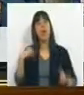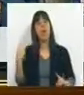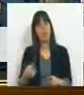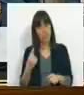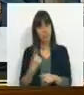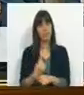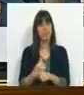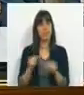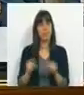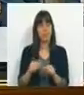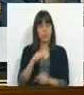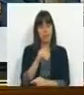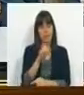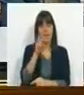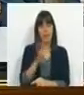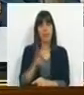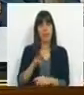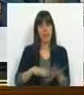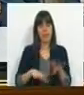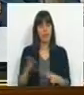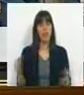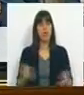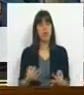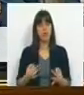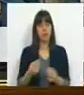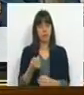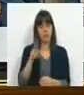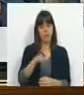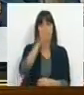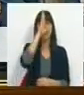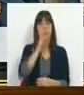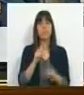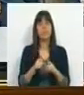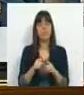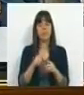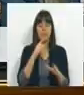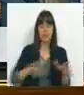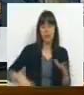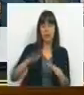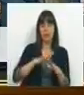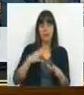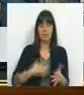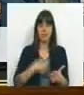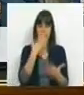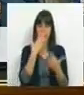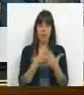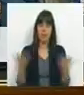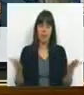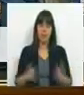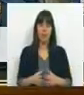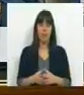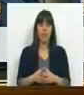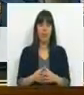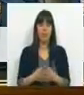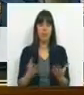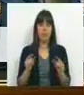também neste PEC 3 foram feitos. O anterior Governo, face à conjuntura que enfrentou,